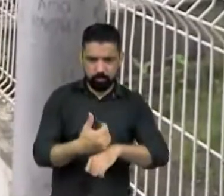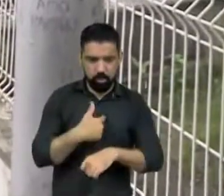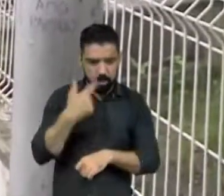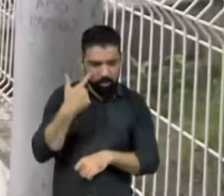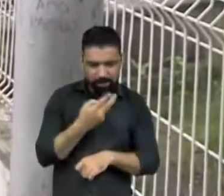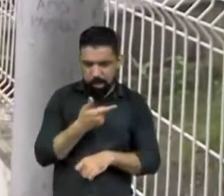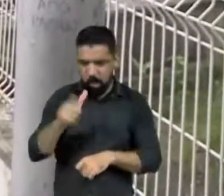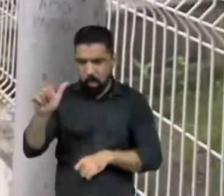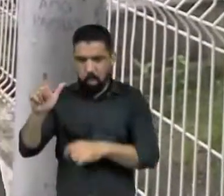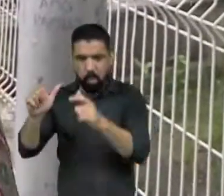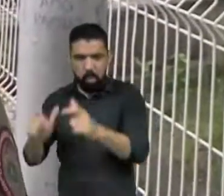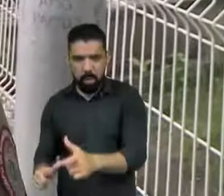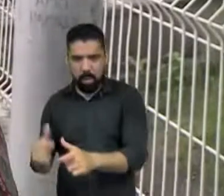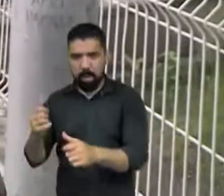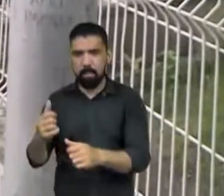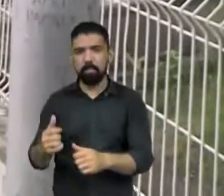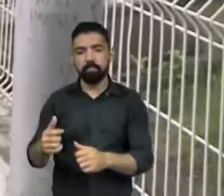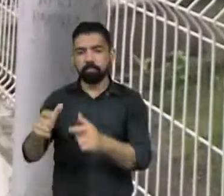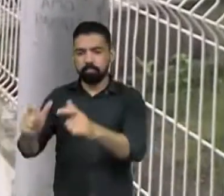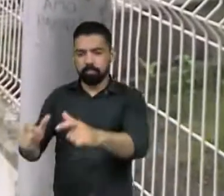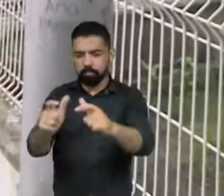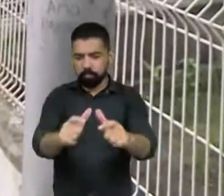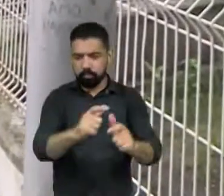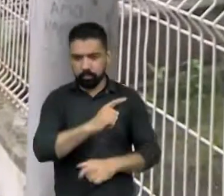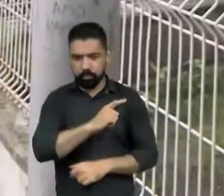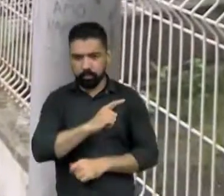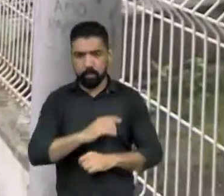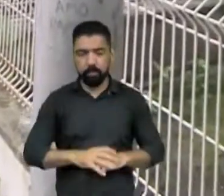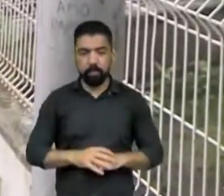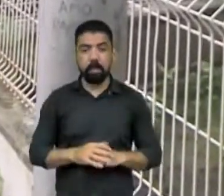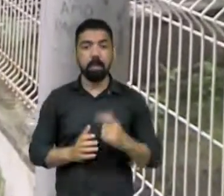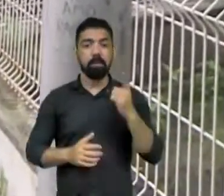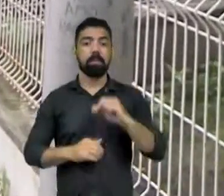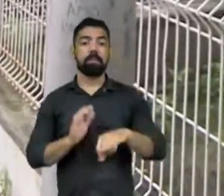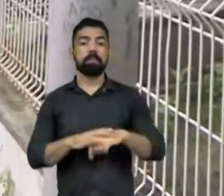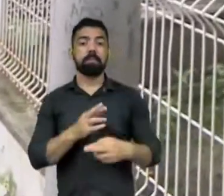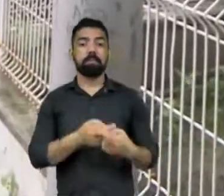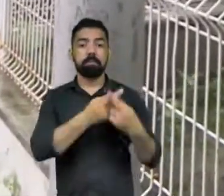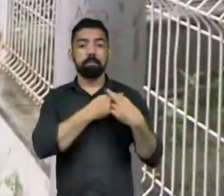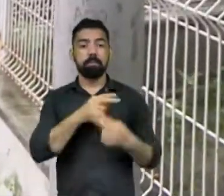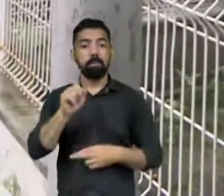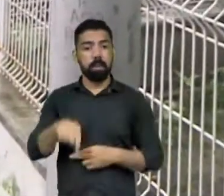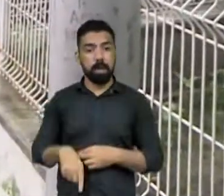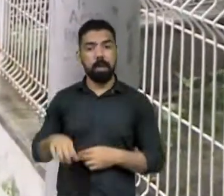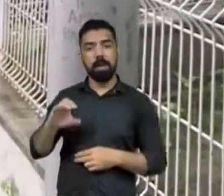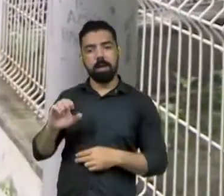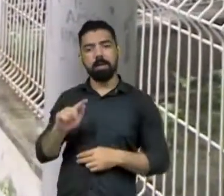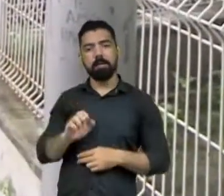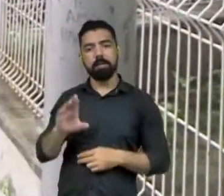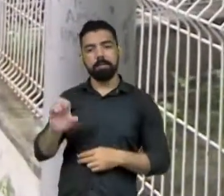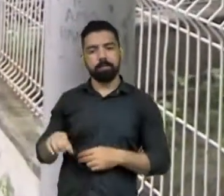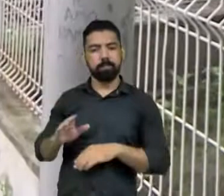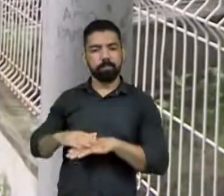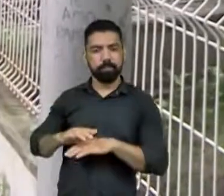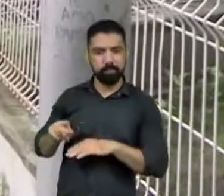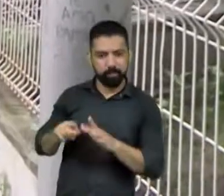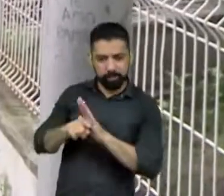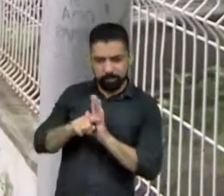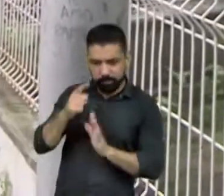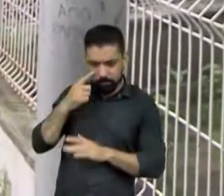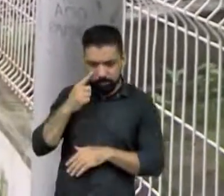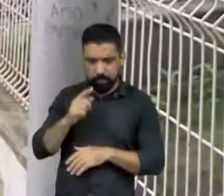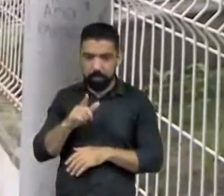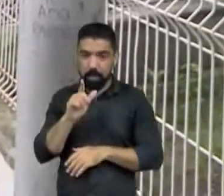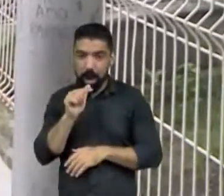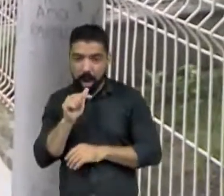é feito principalmente pela CAGES, onde eles avaliam qual a melhor rede existente por parte da malha de distribuição deles.